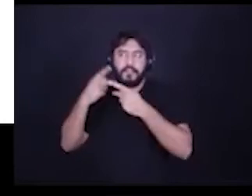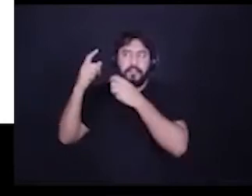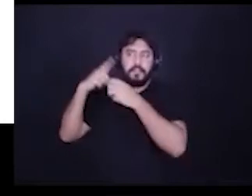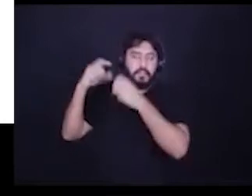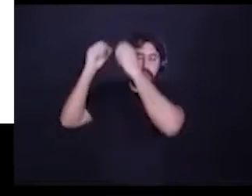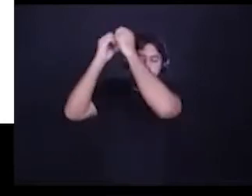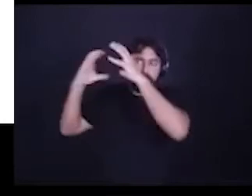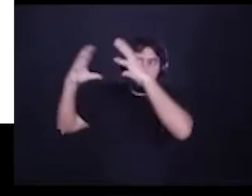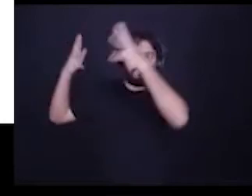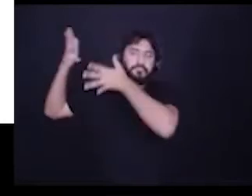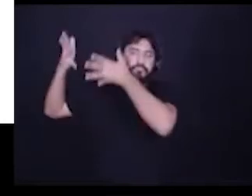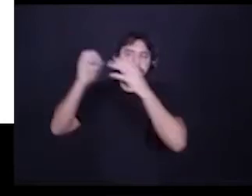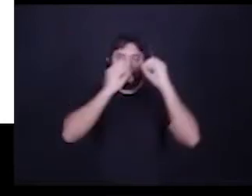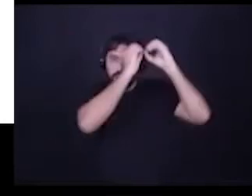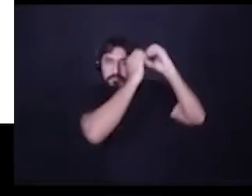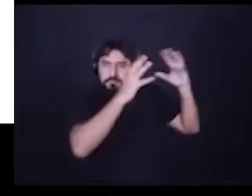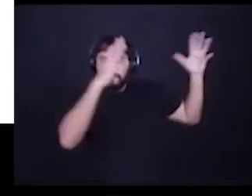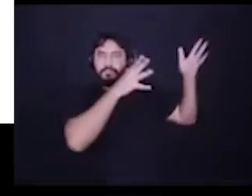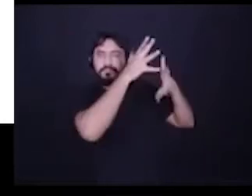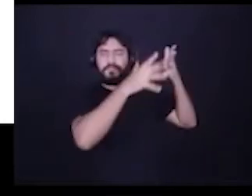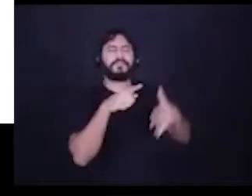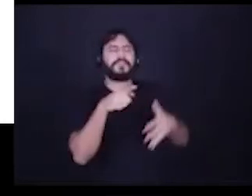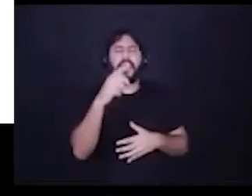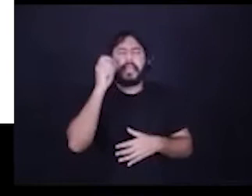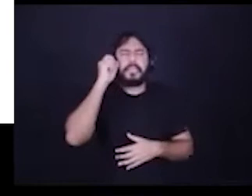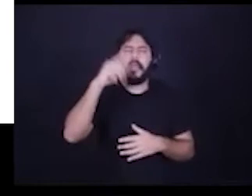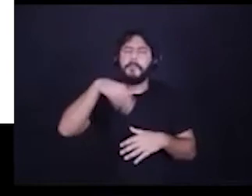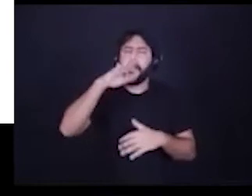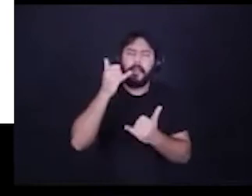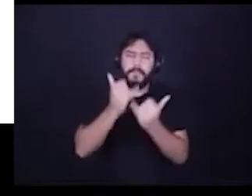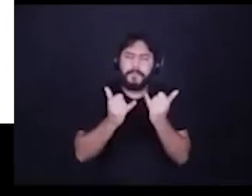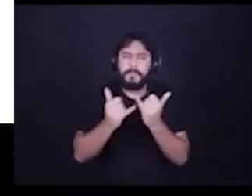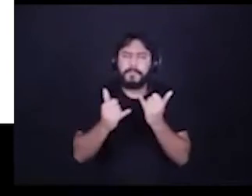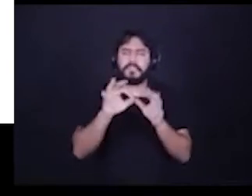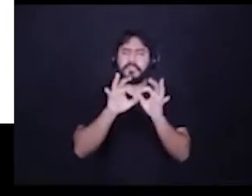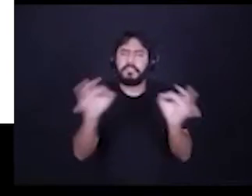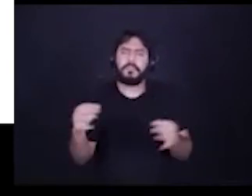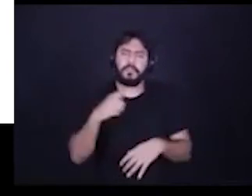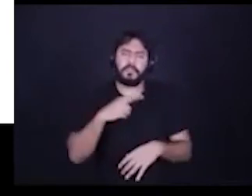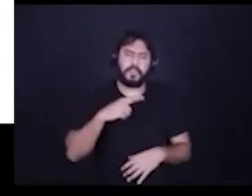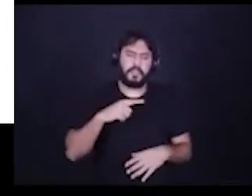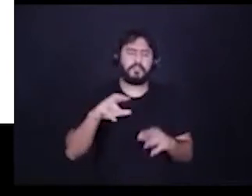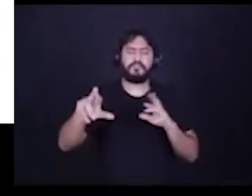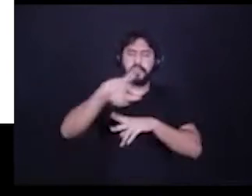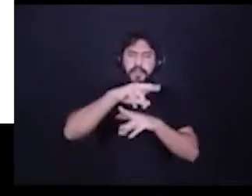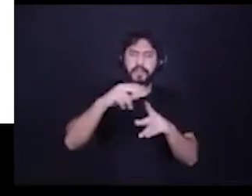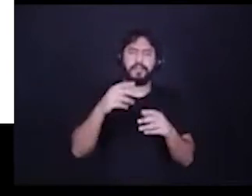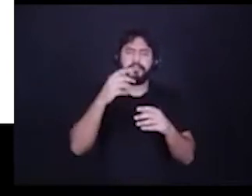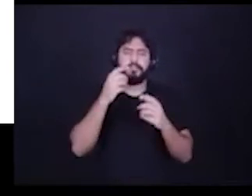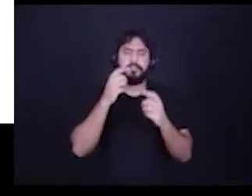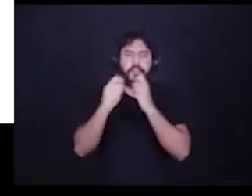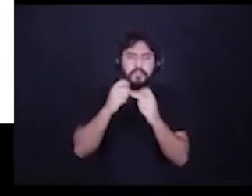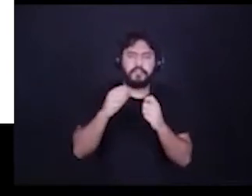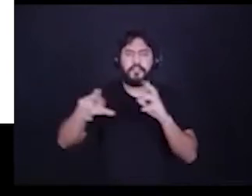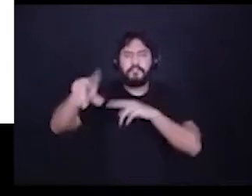meio parecida, né, embora, né, um pouco mais simples, aí, várias entrevistas, várias vozes, né, eu estou querendo falar de várias vozes